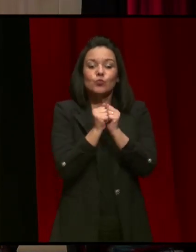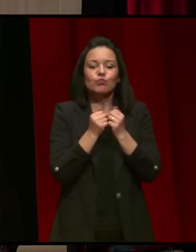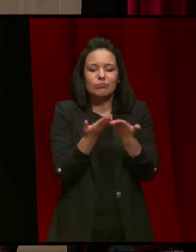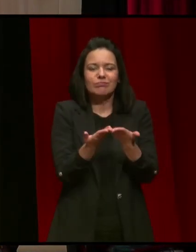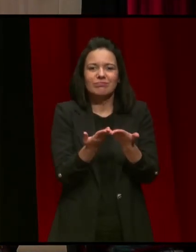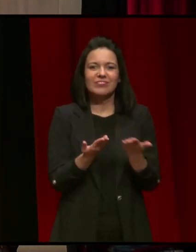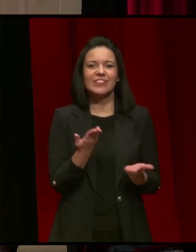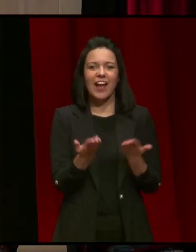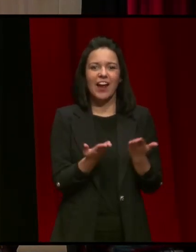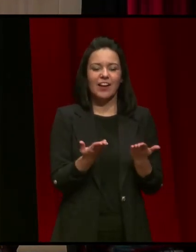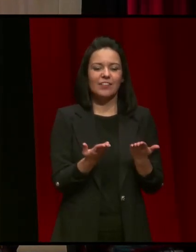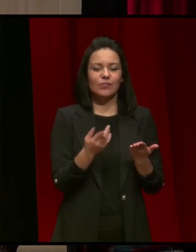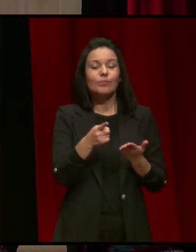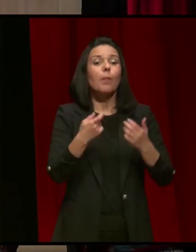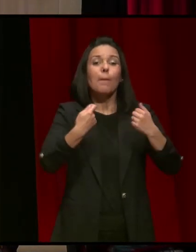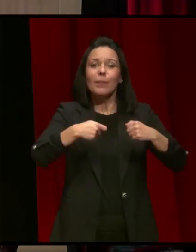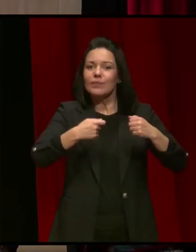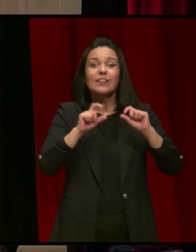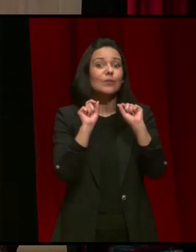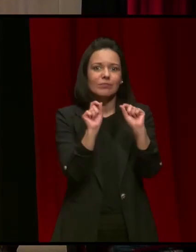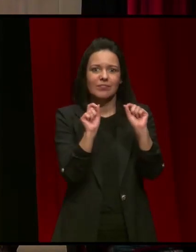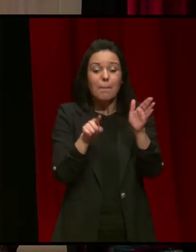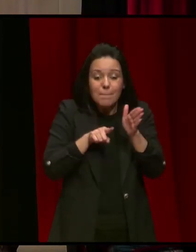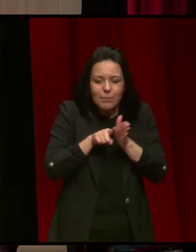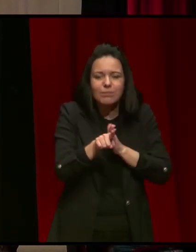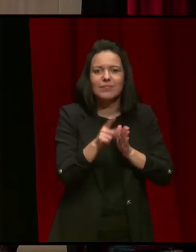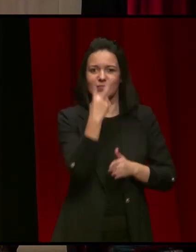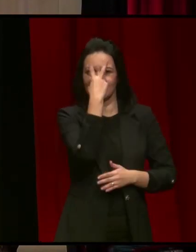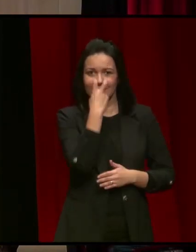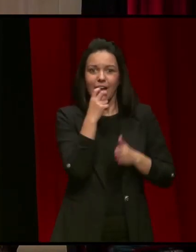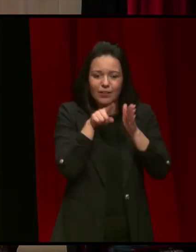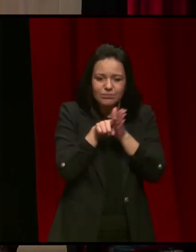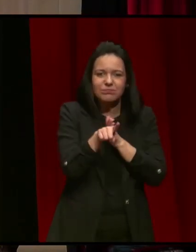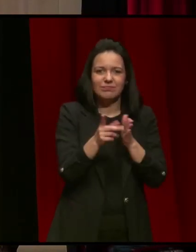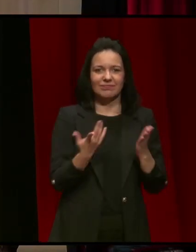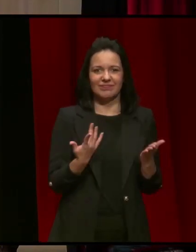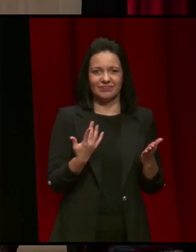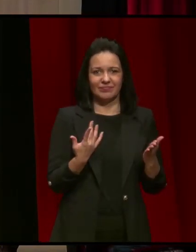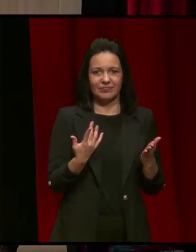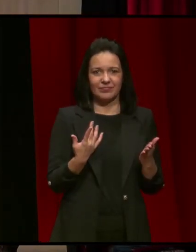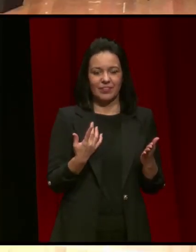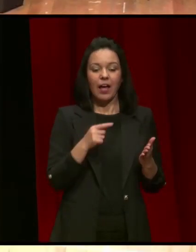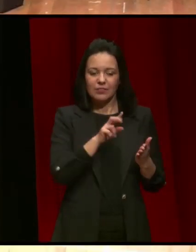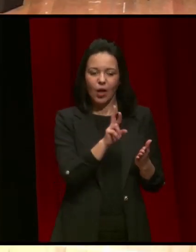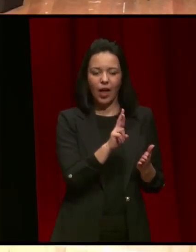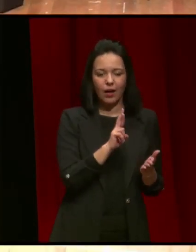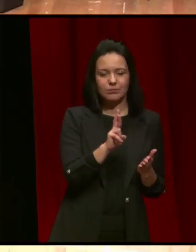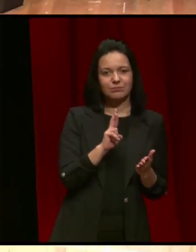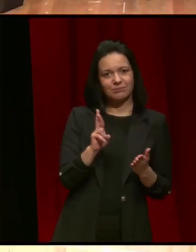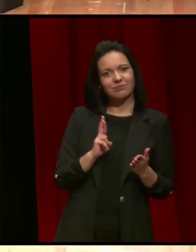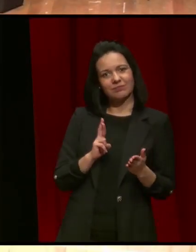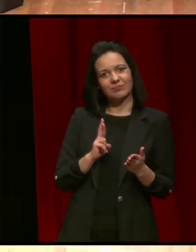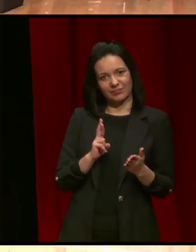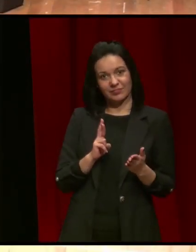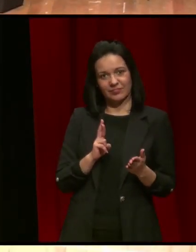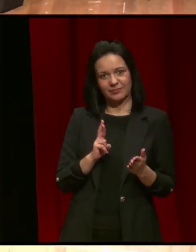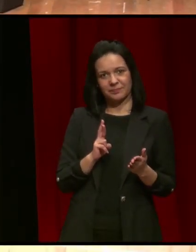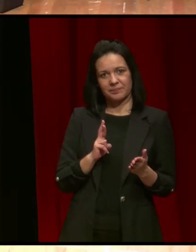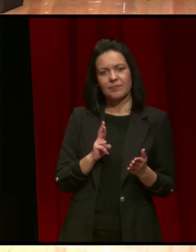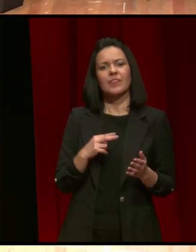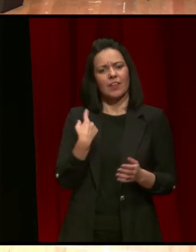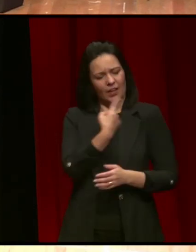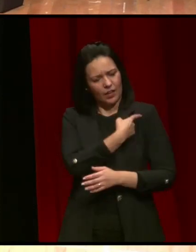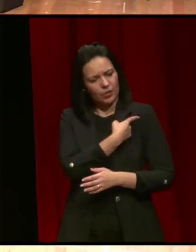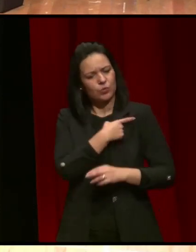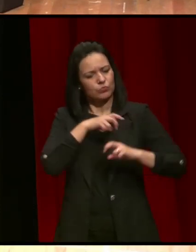vocês? Essa é a melhor coisa, vamos falar disso amanhã, tá? Você pergunta para eles o que eles precisam, e a